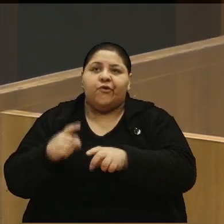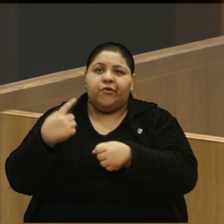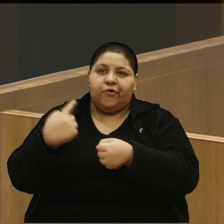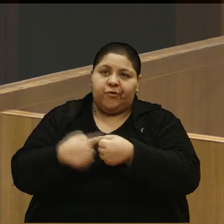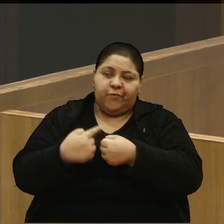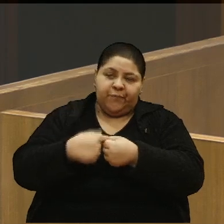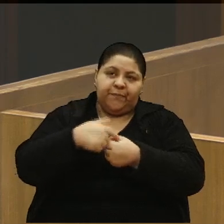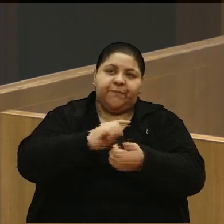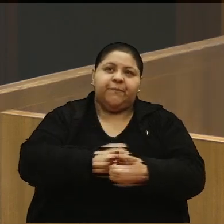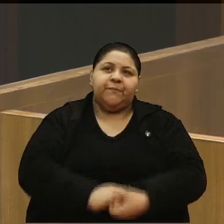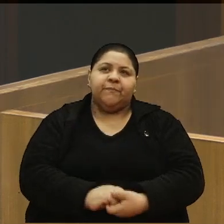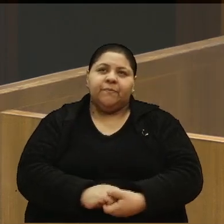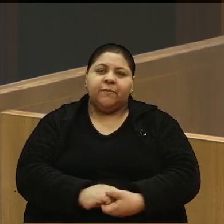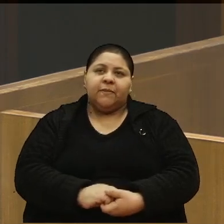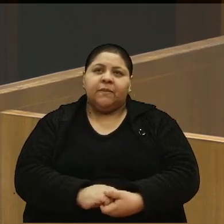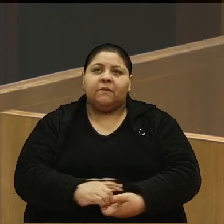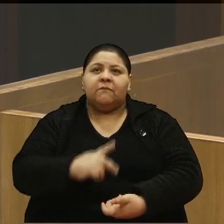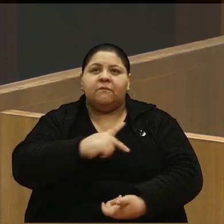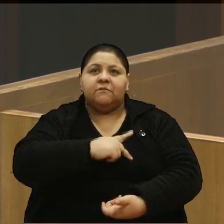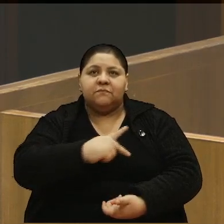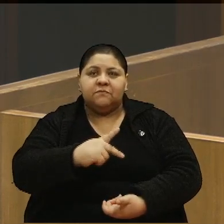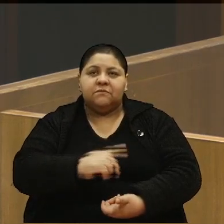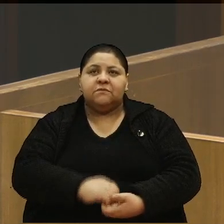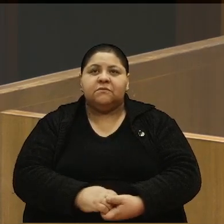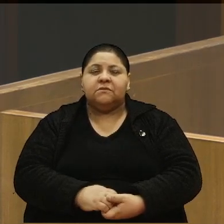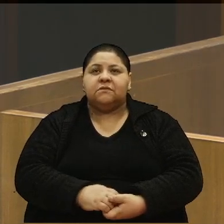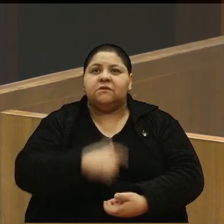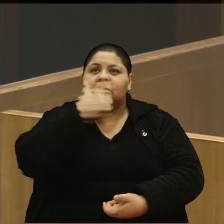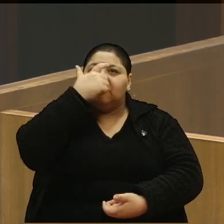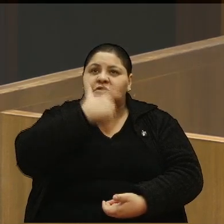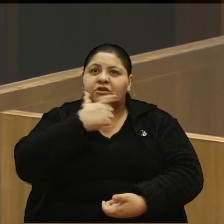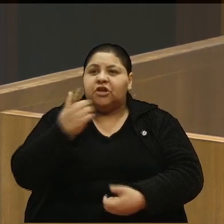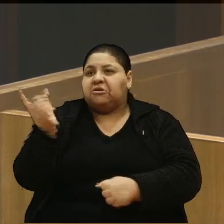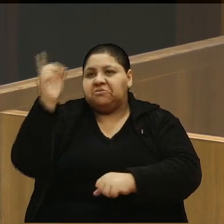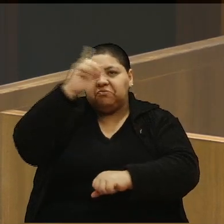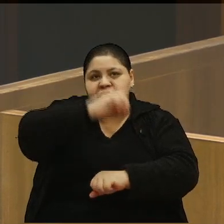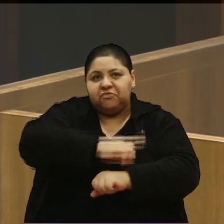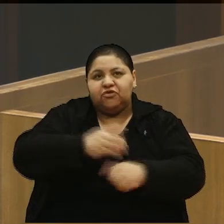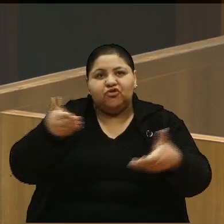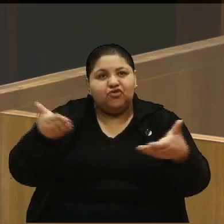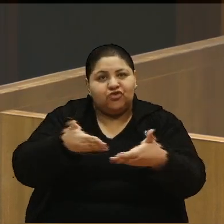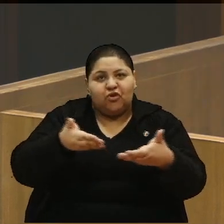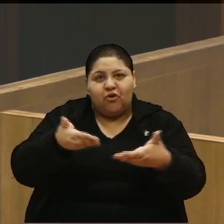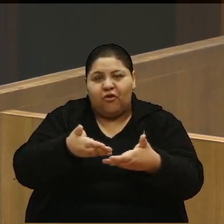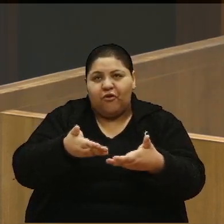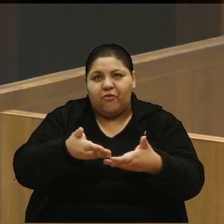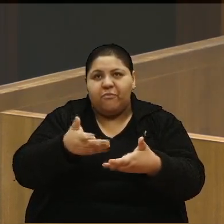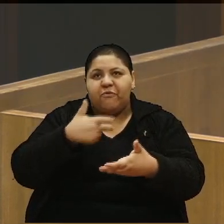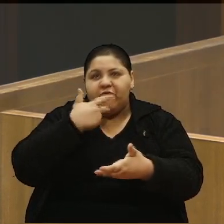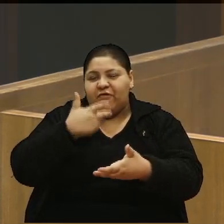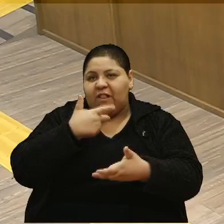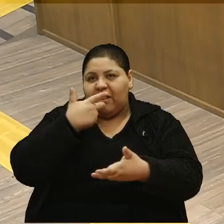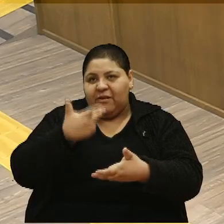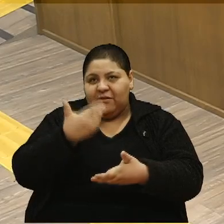cidade. Meu presidente, acho que no dia de hoje era essa aí a minha pauta. Meu muito